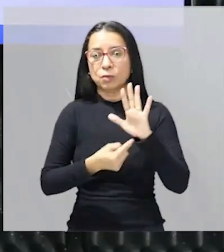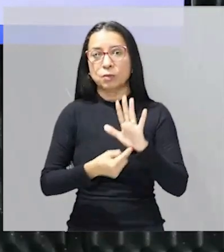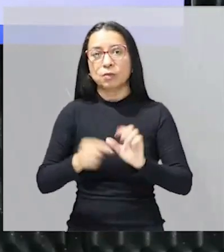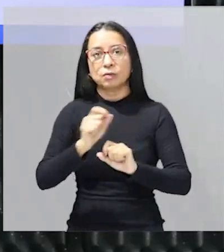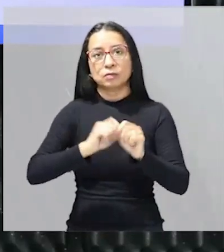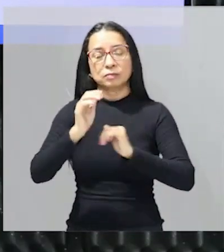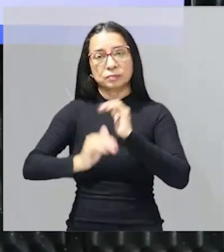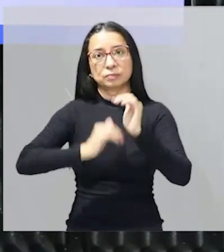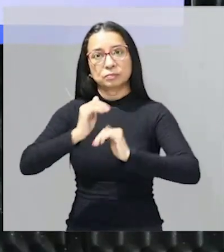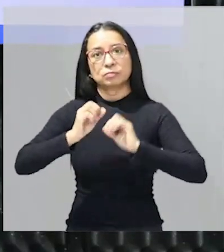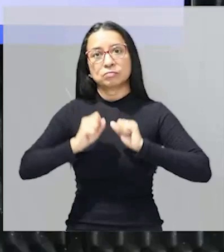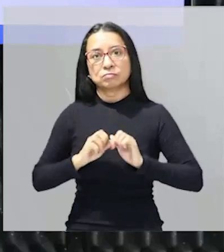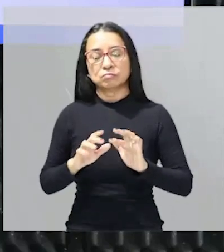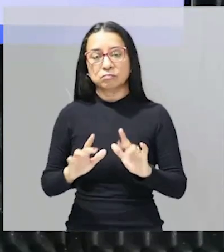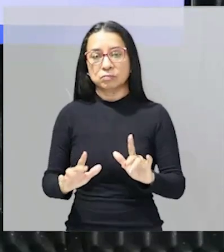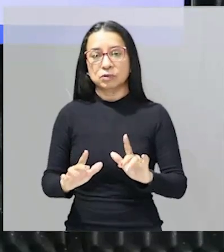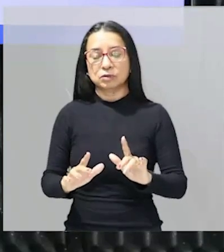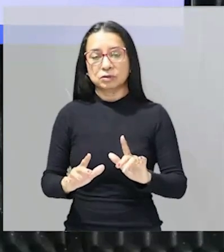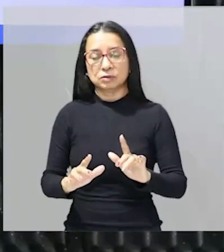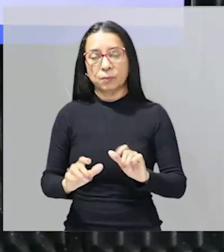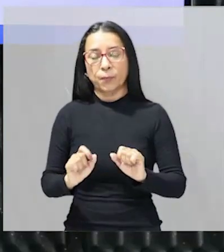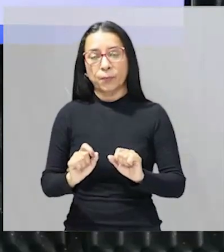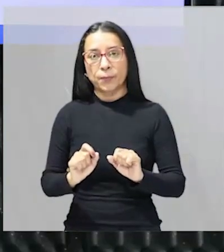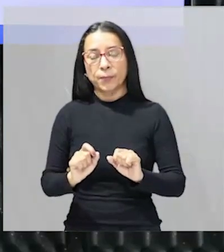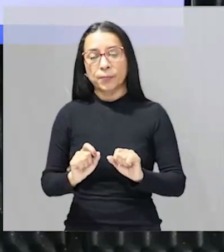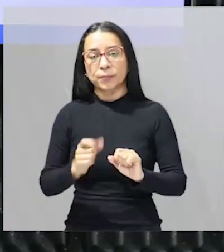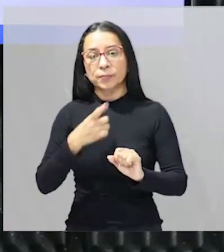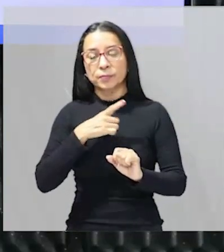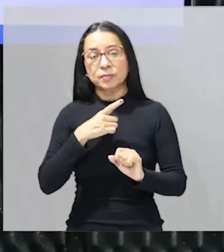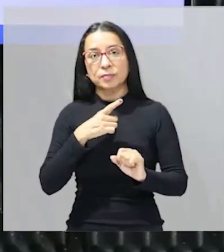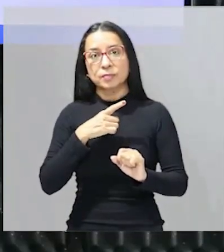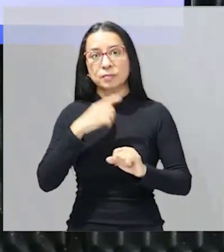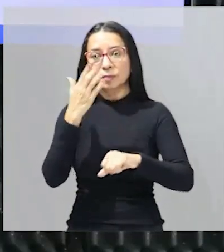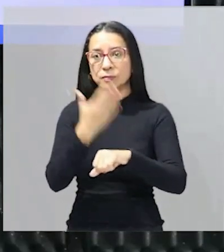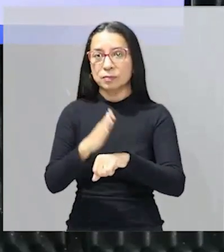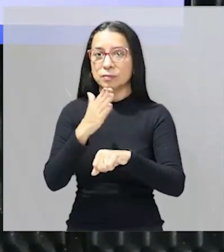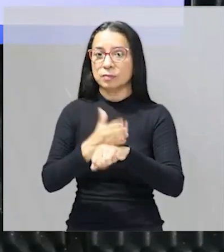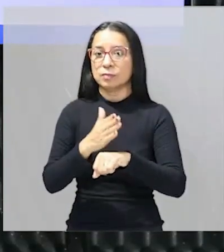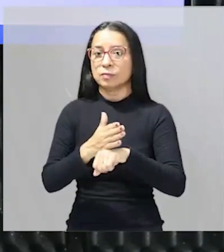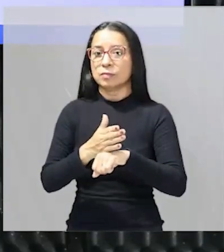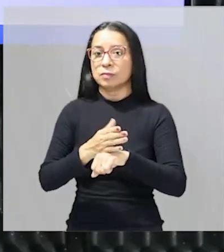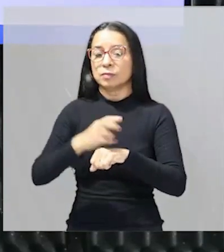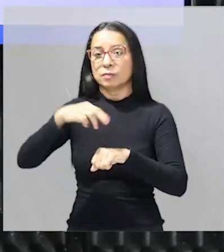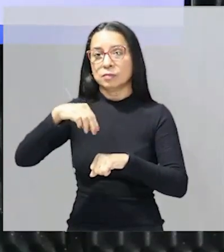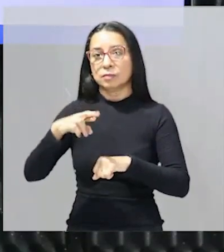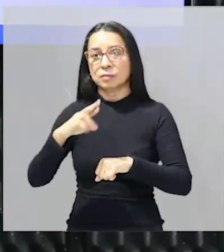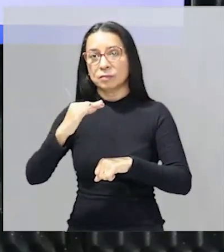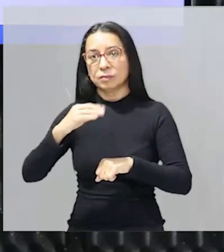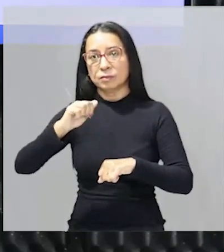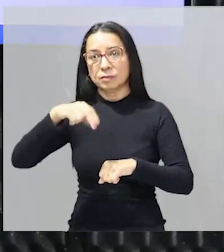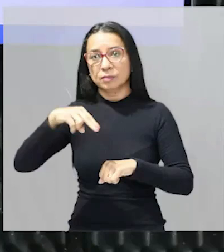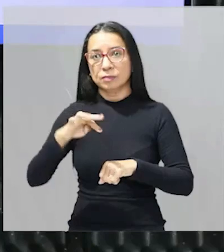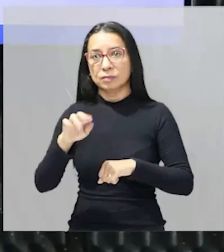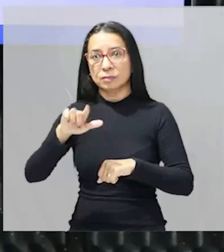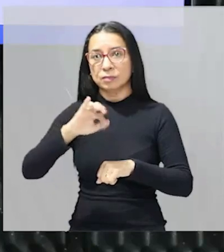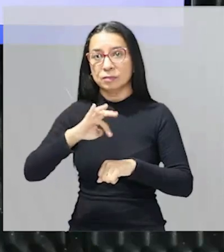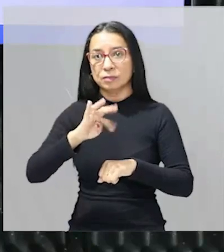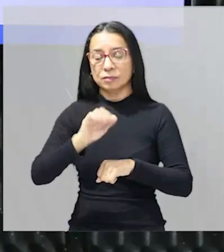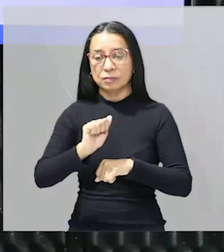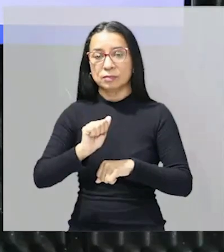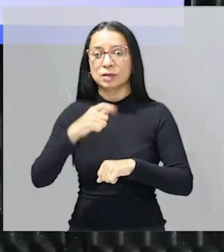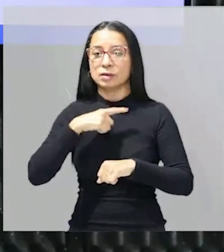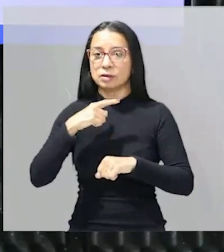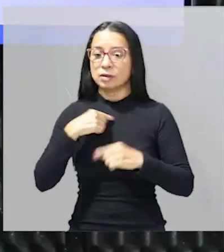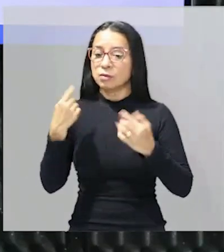por mais que na colonização da América Espanhola se tenha as práticas mercantilistas, se tenha o pacto